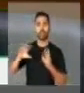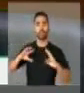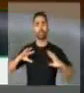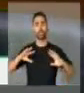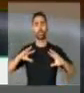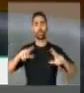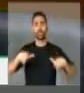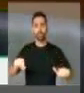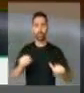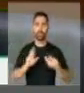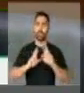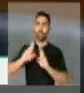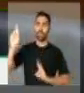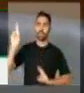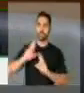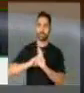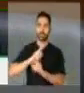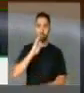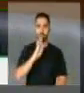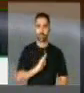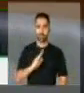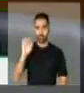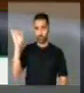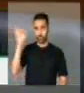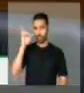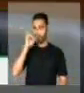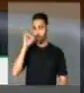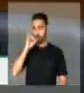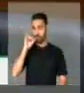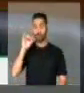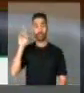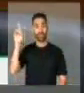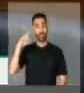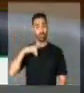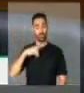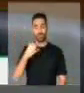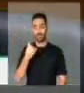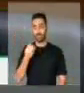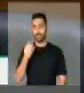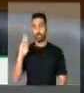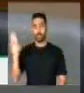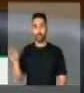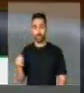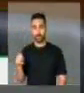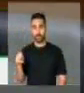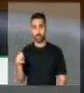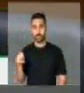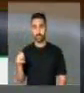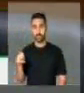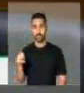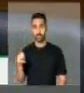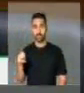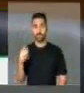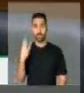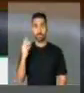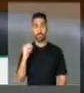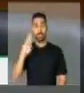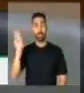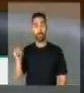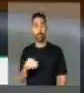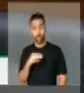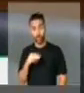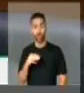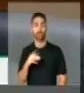relação do Brasil com a Itália. Se a Itália tem 60 milhões de habitantes, 30 milhões de descendentes italianos estão no Brasil.